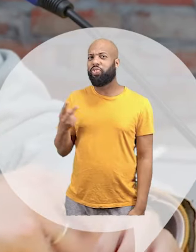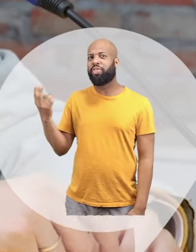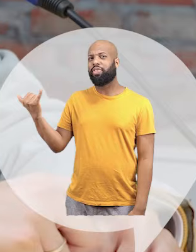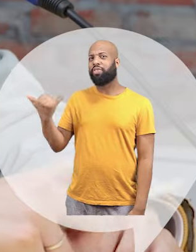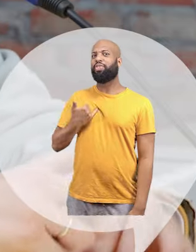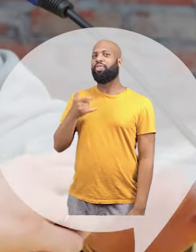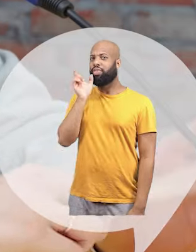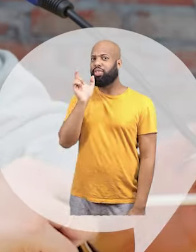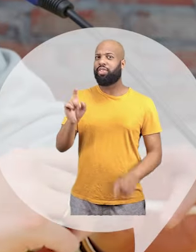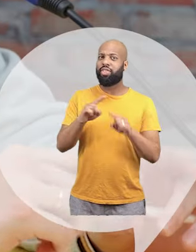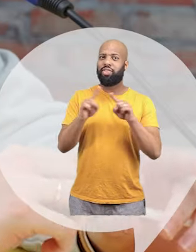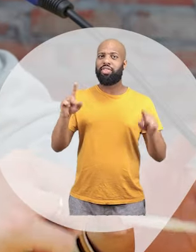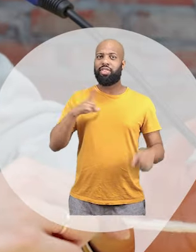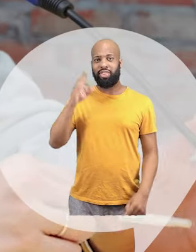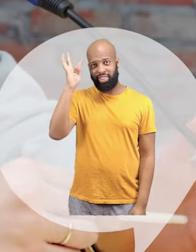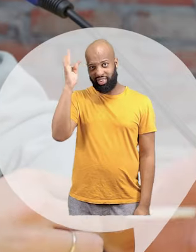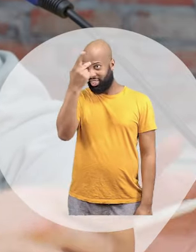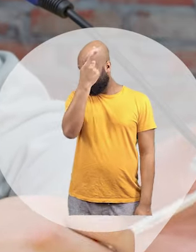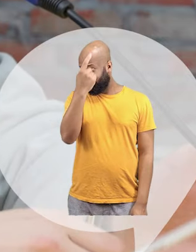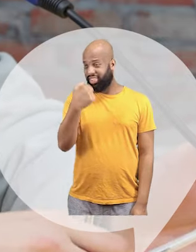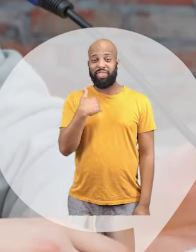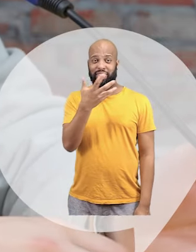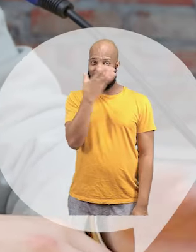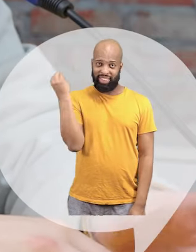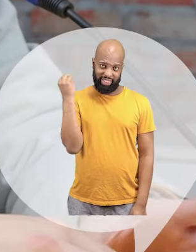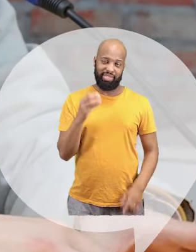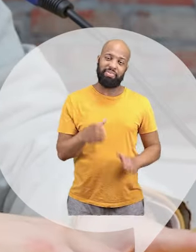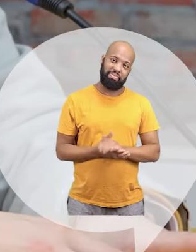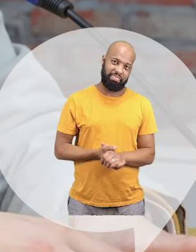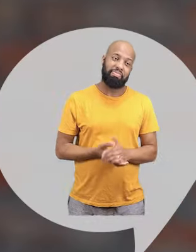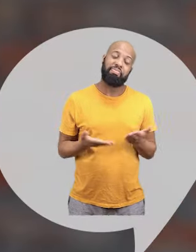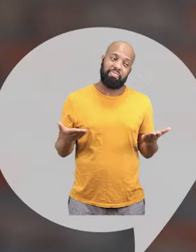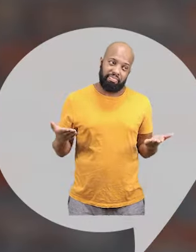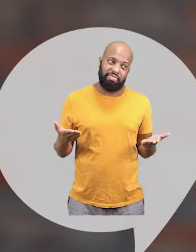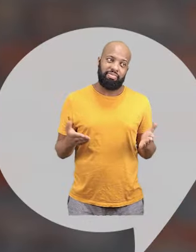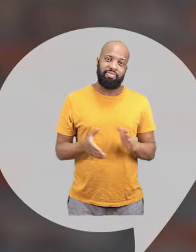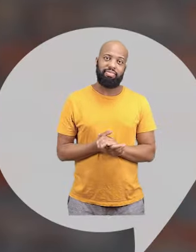vocês duas me falaram as palavras só que eu tenho tda então eu esqueci aliás